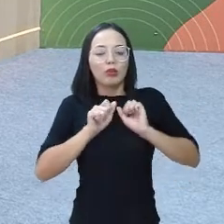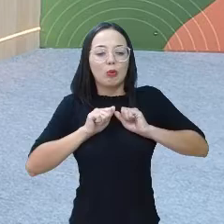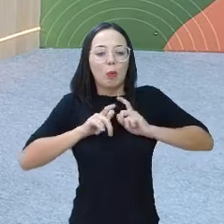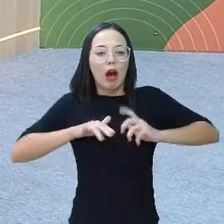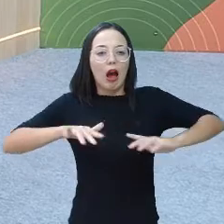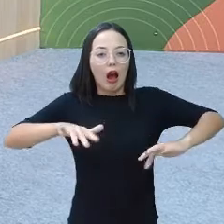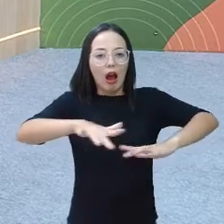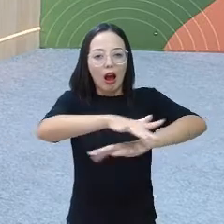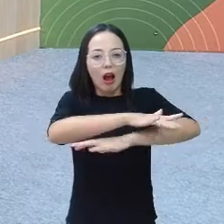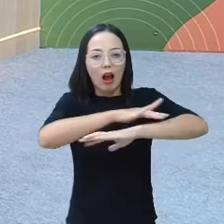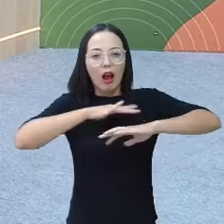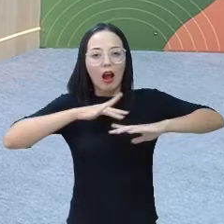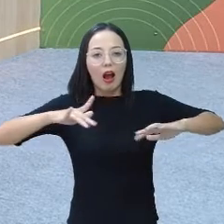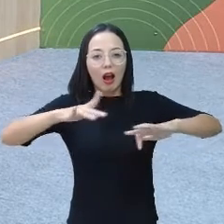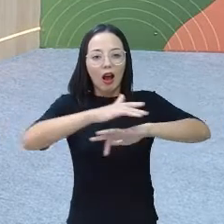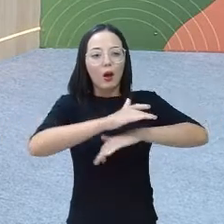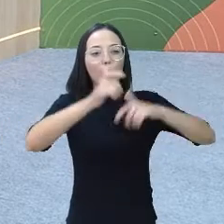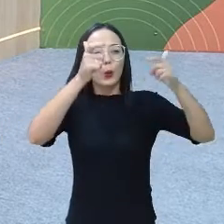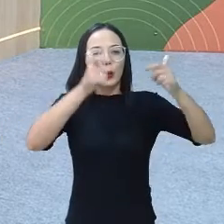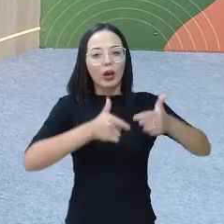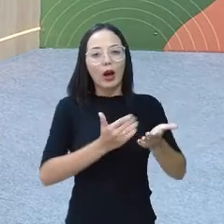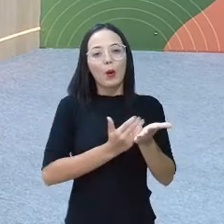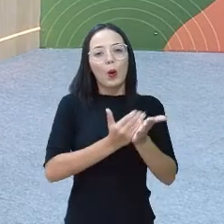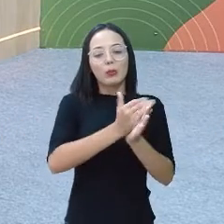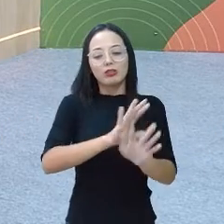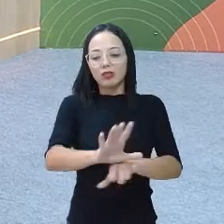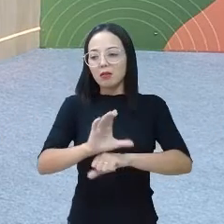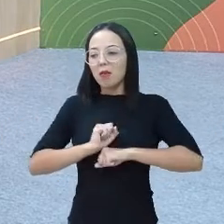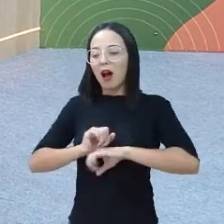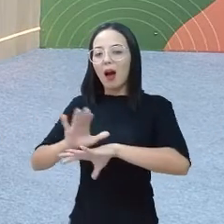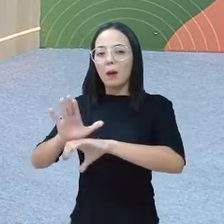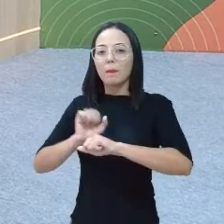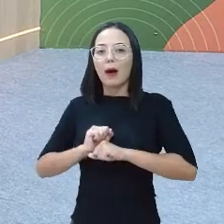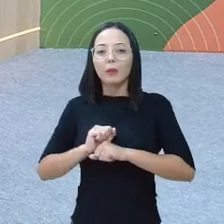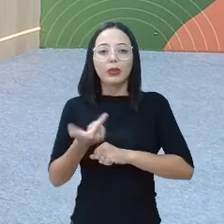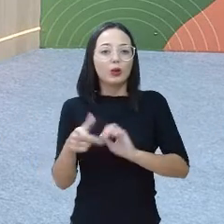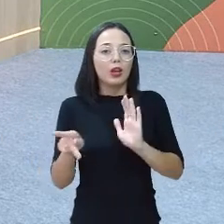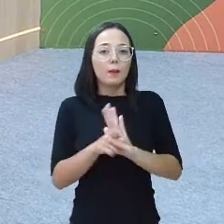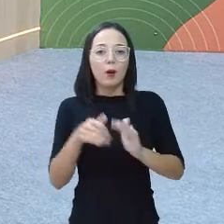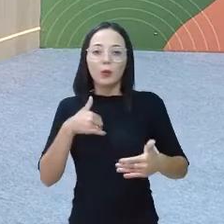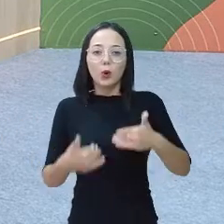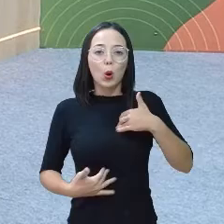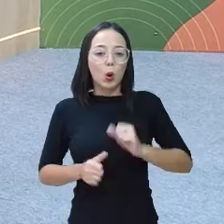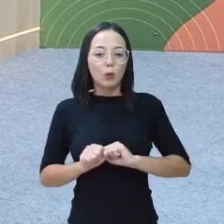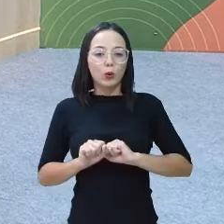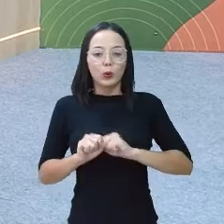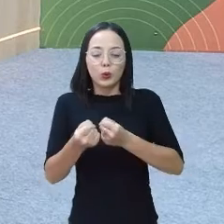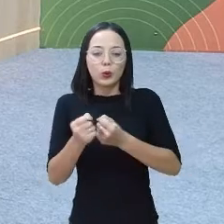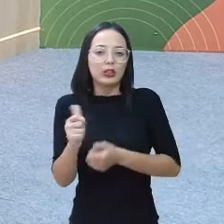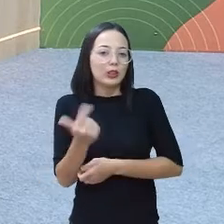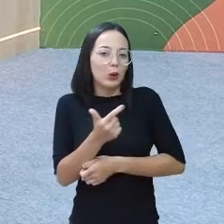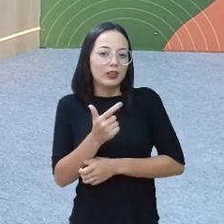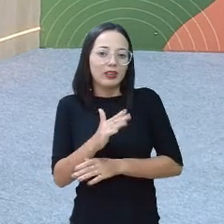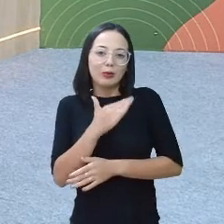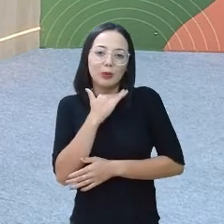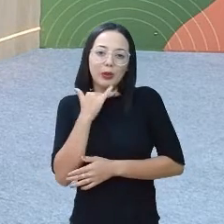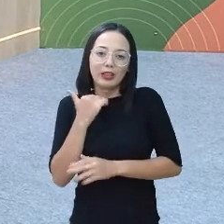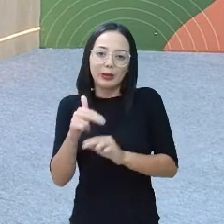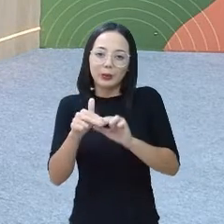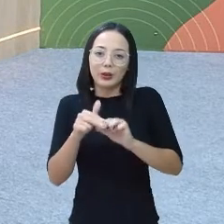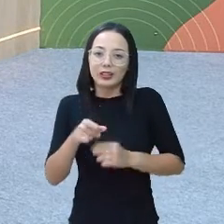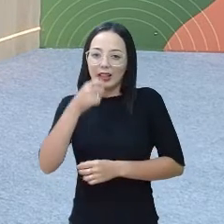aquela pessoa, aquela aldeia, né, começava a se contaminar, não tinha anticorpos, né, para combater aquelas doenças e